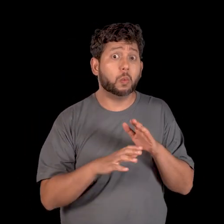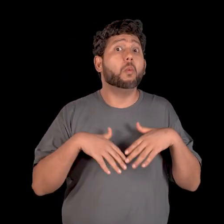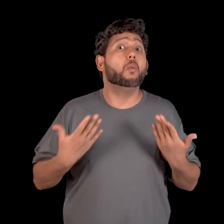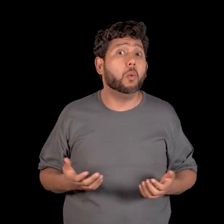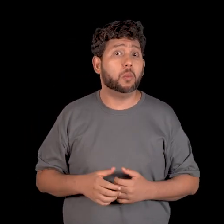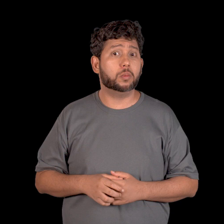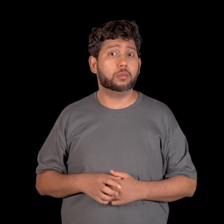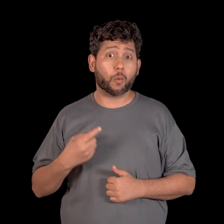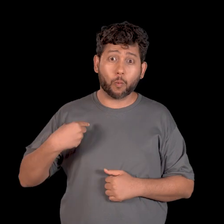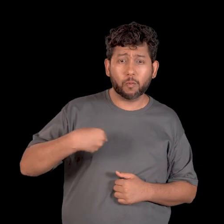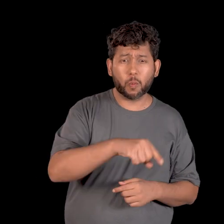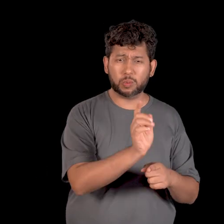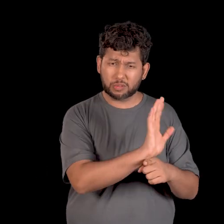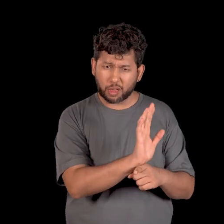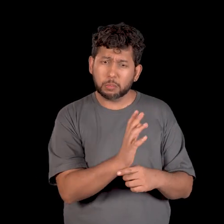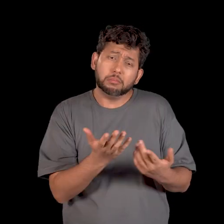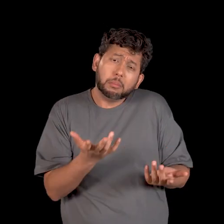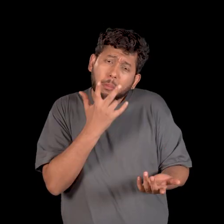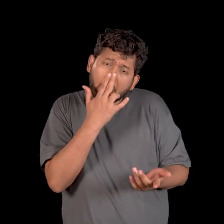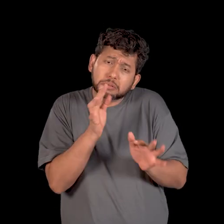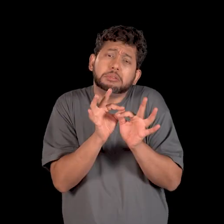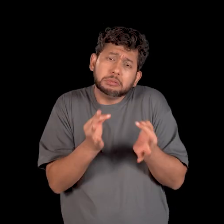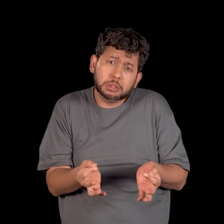carro, ônibus, metrô, etc.